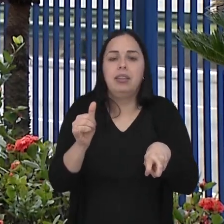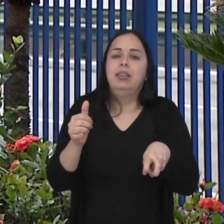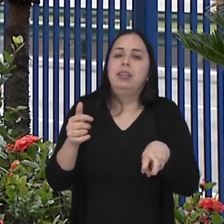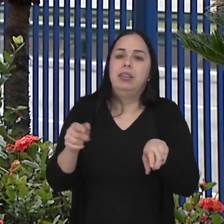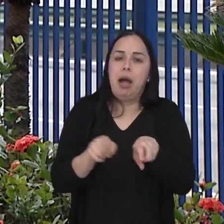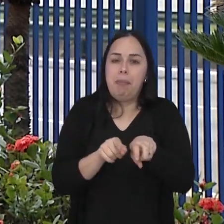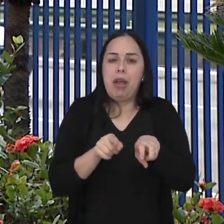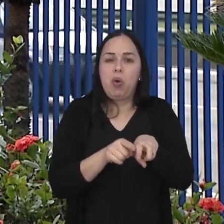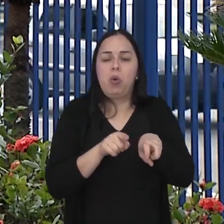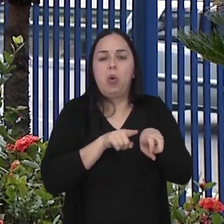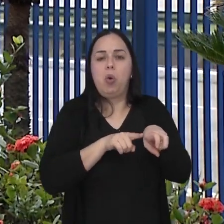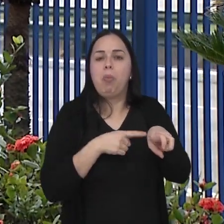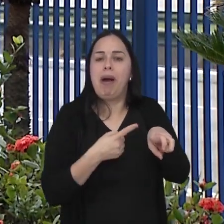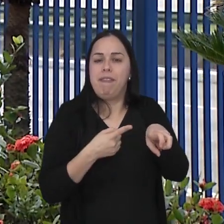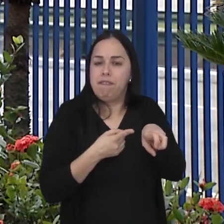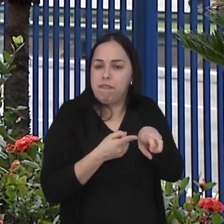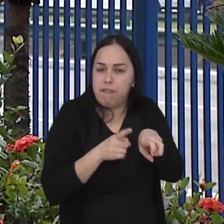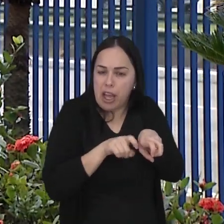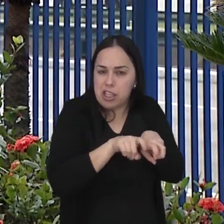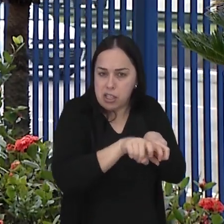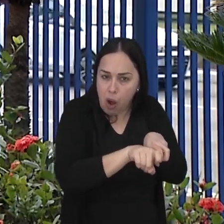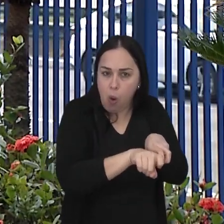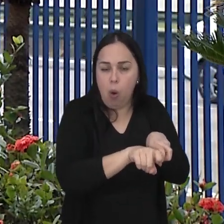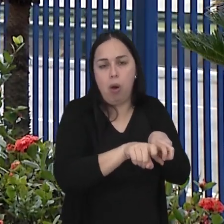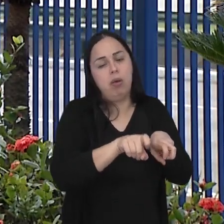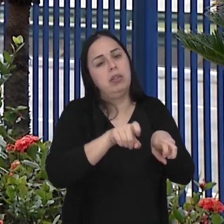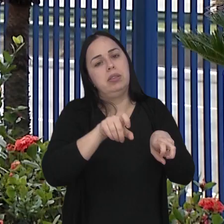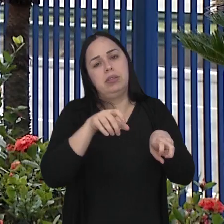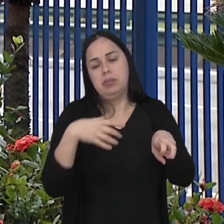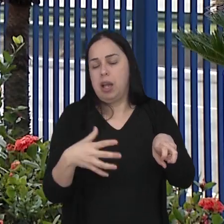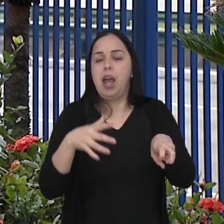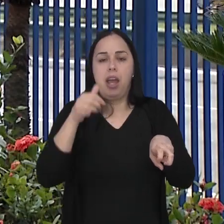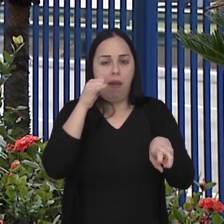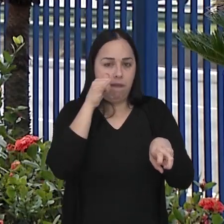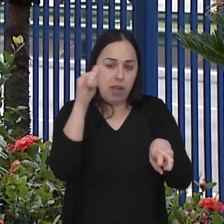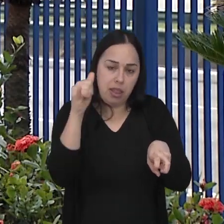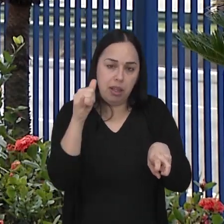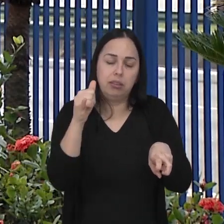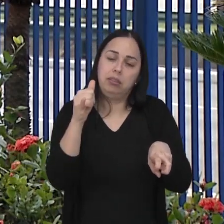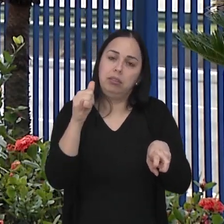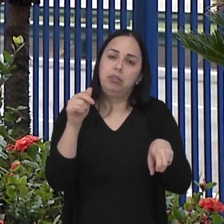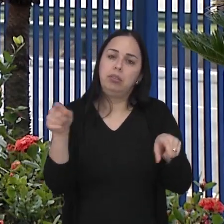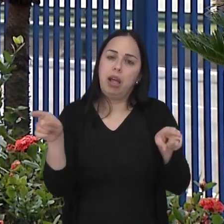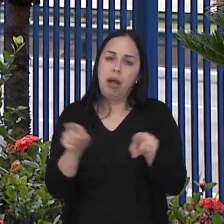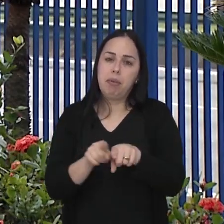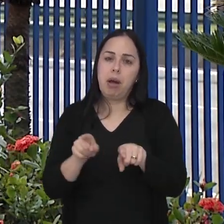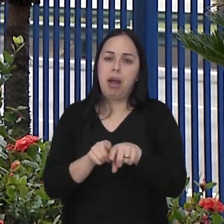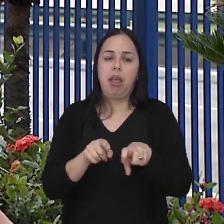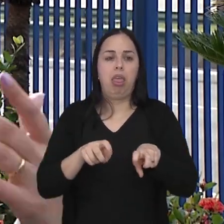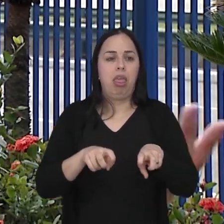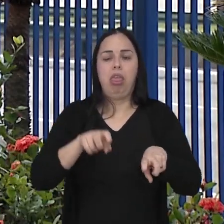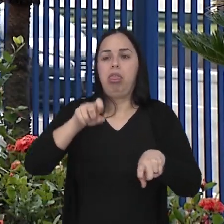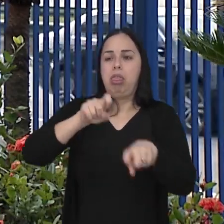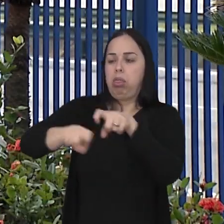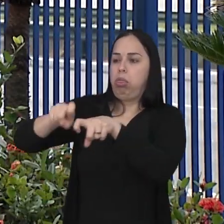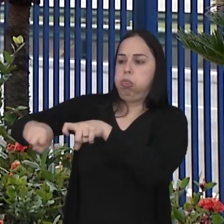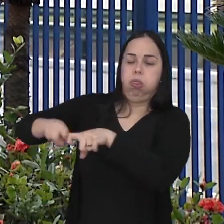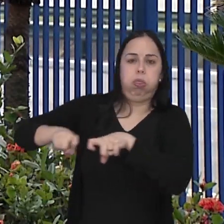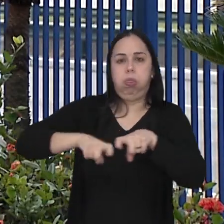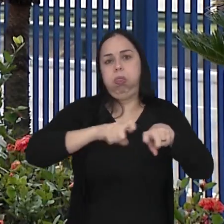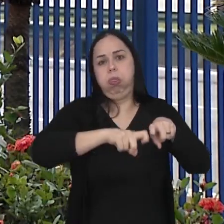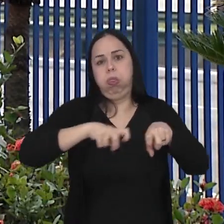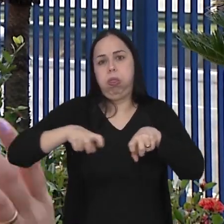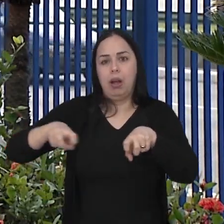exemplo, venham a ter piometra, que é uma infecção no útero, e aí a gente precisa castrar às pressas. E fora essa procriação,